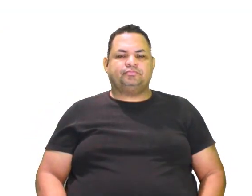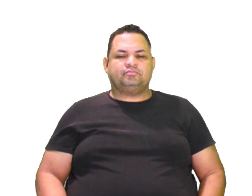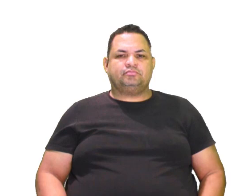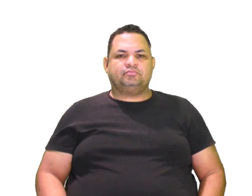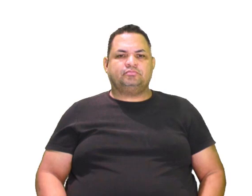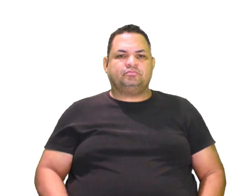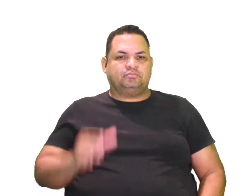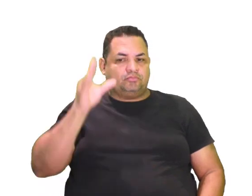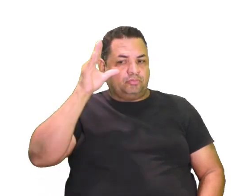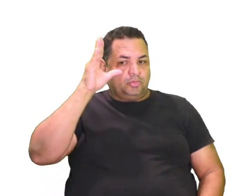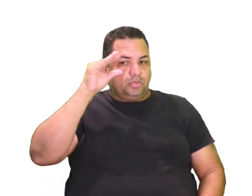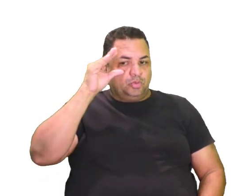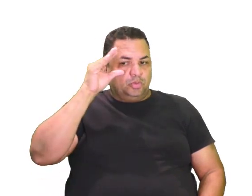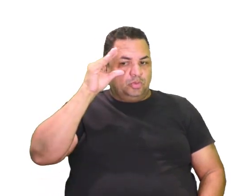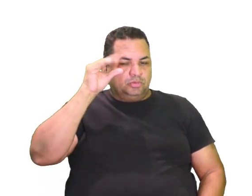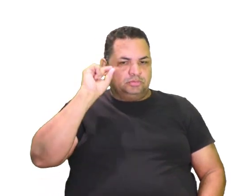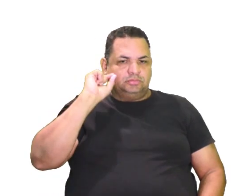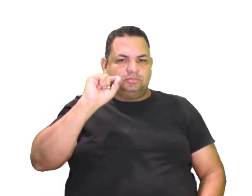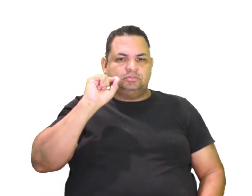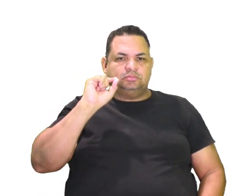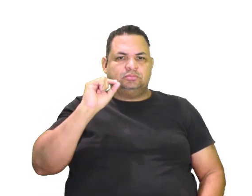Ok? Uma curiosidade, então.